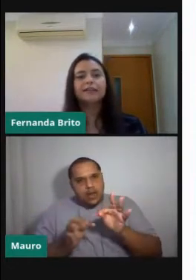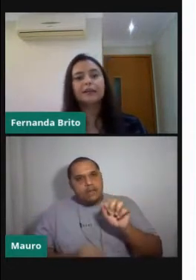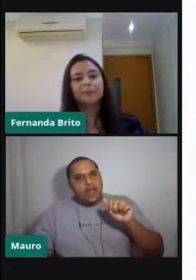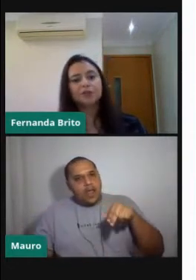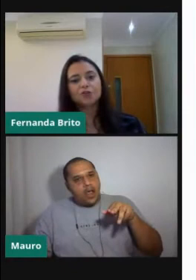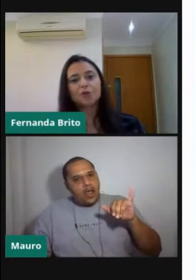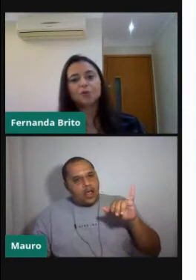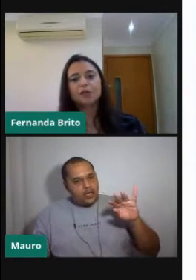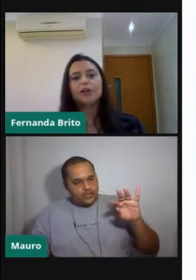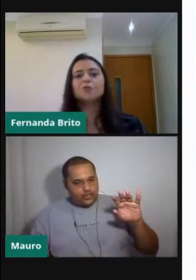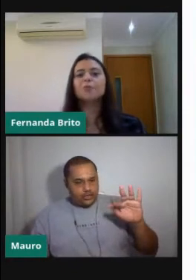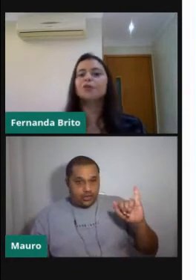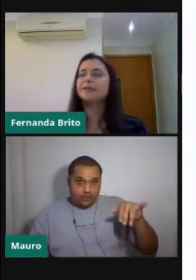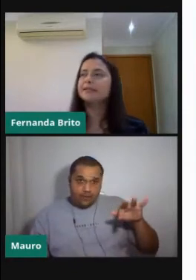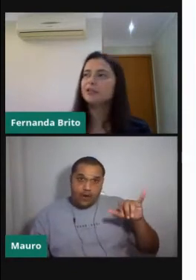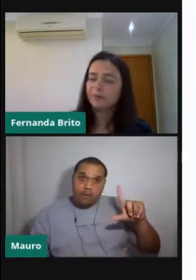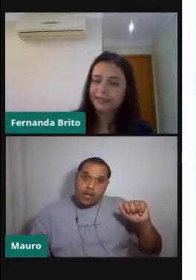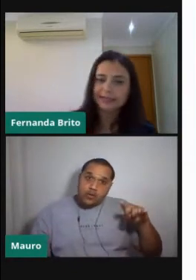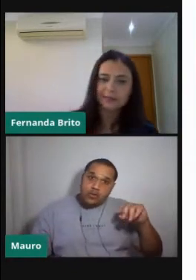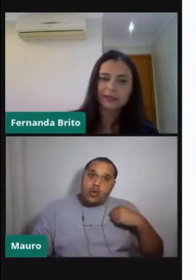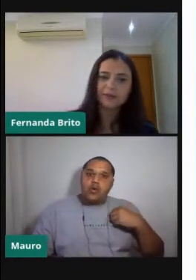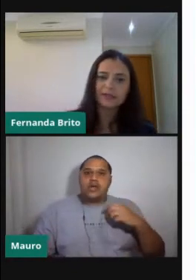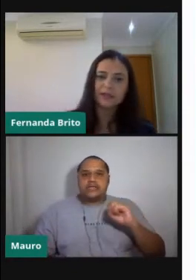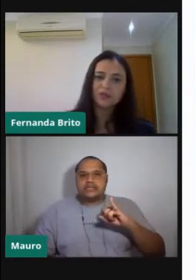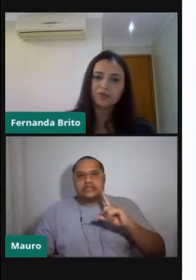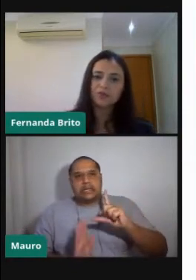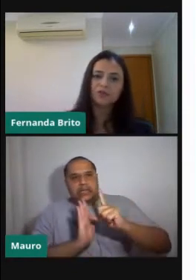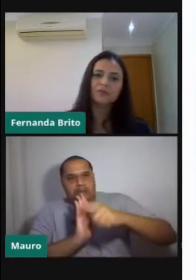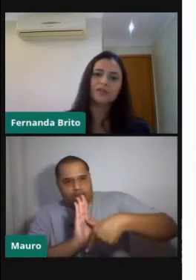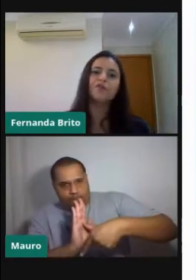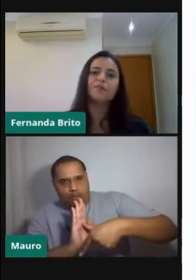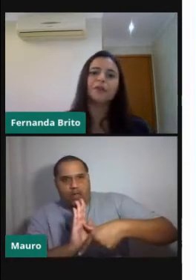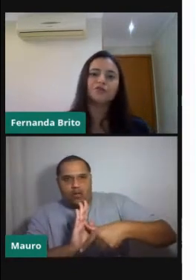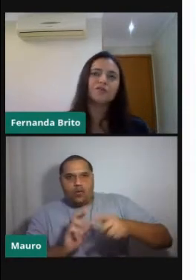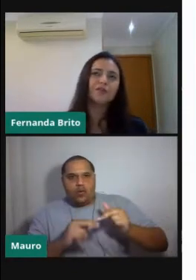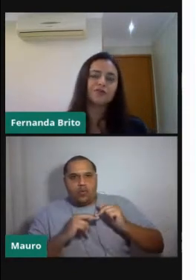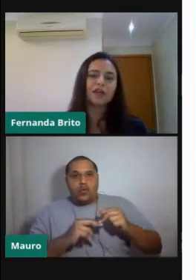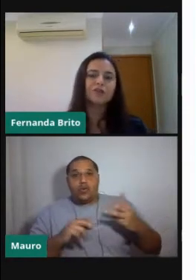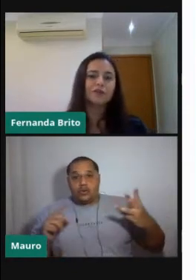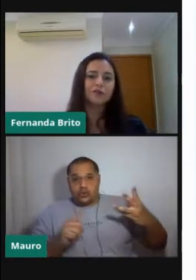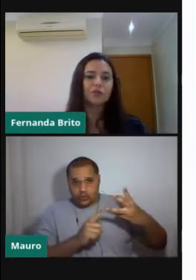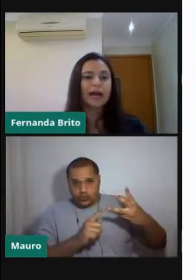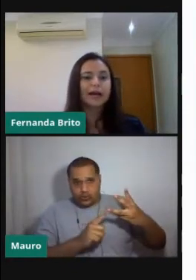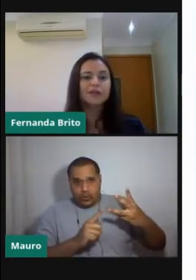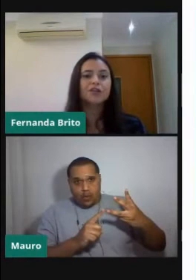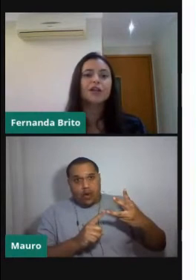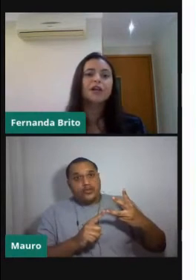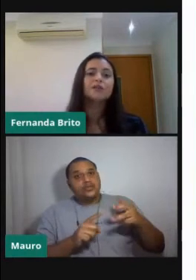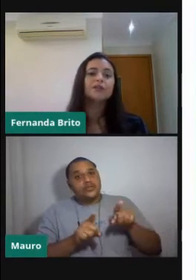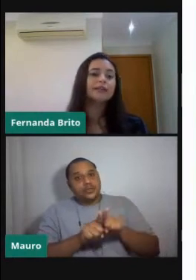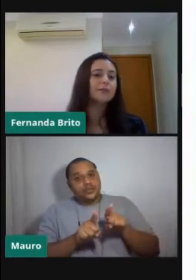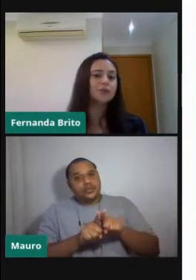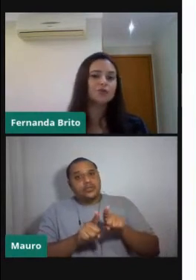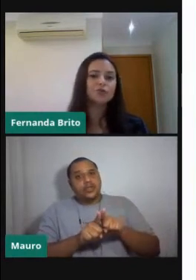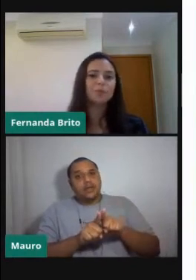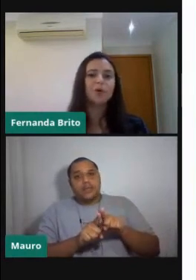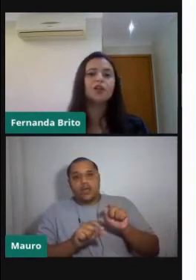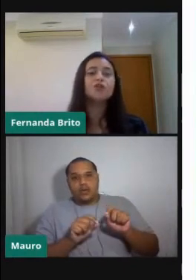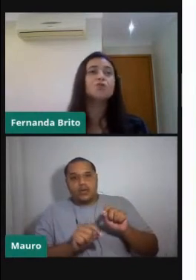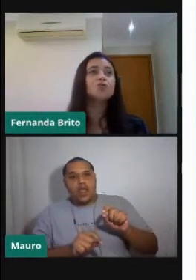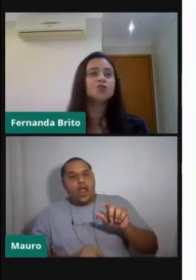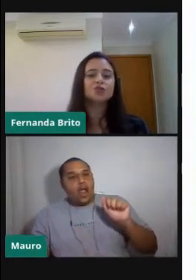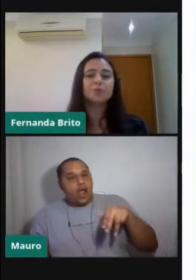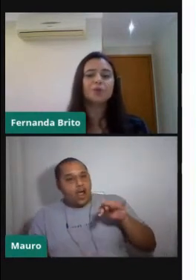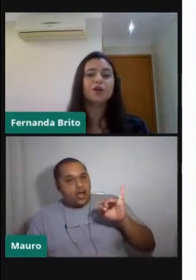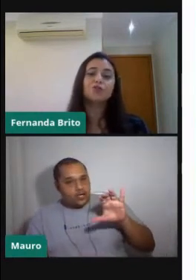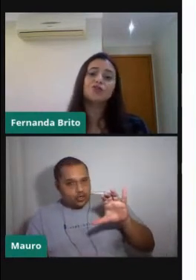tardios, terapia anticoagulante, quando o paciente exibe, então, esse risco de desenvolvimento de eventos cardiovasculares, tratamento de